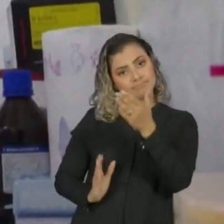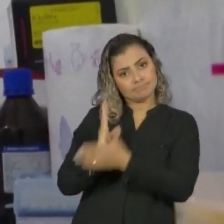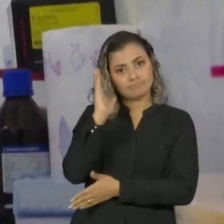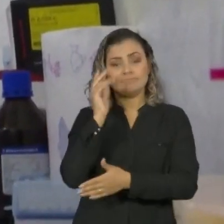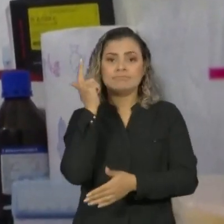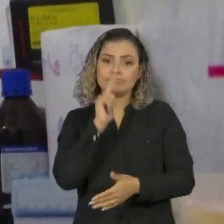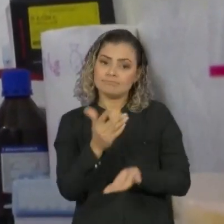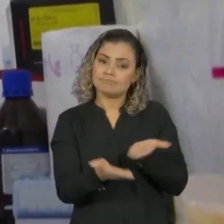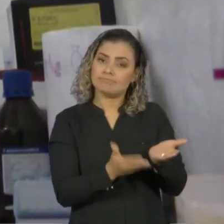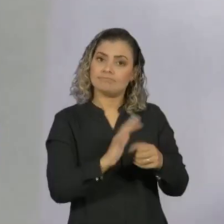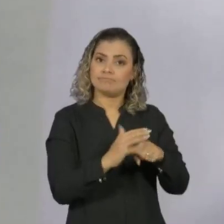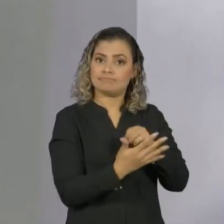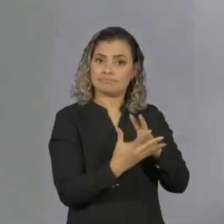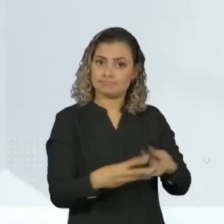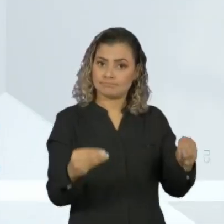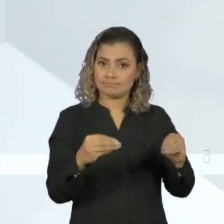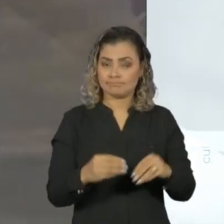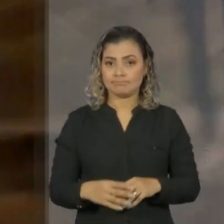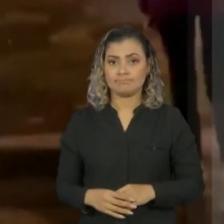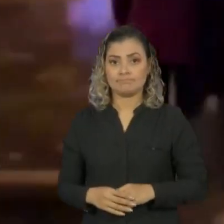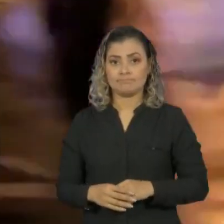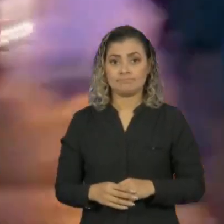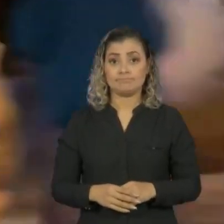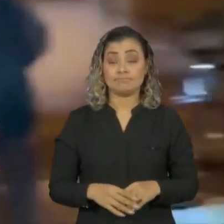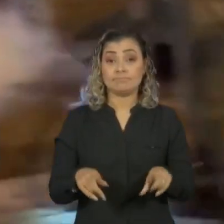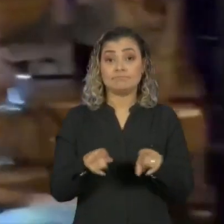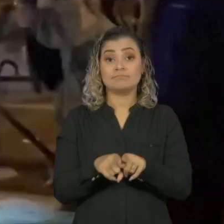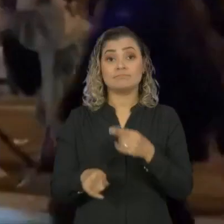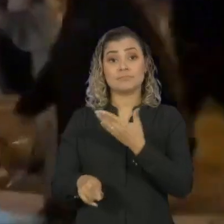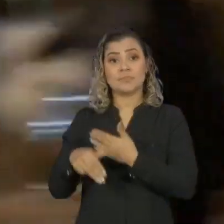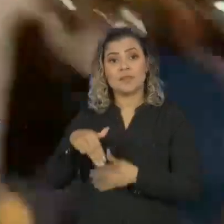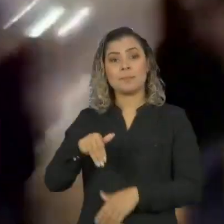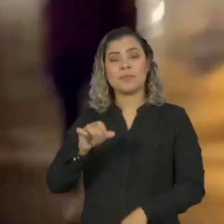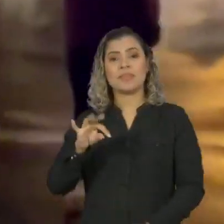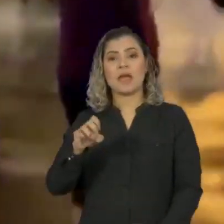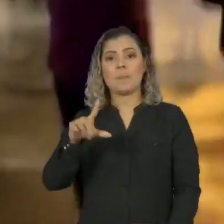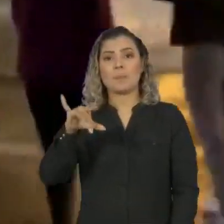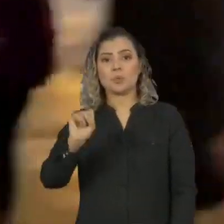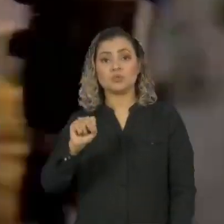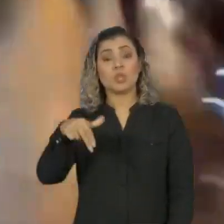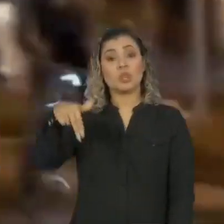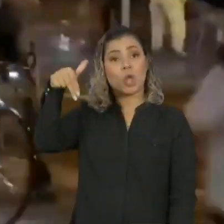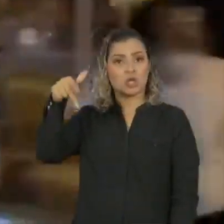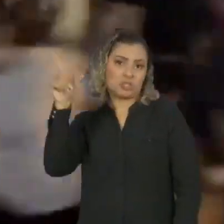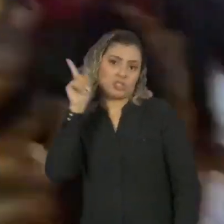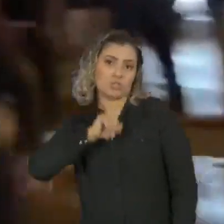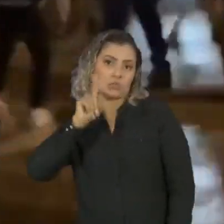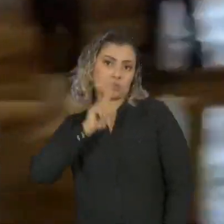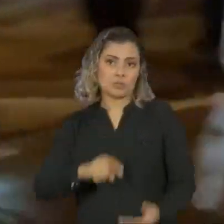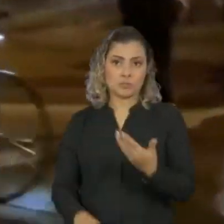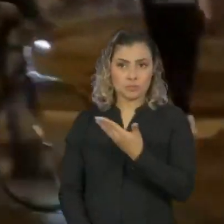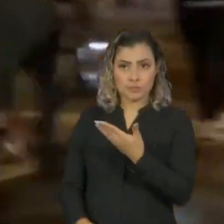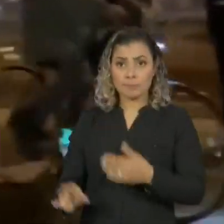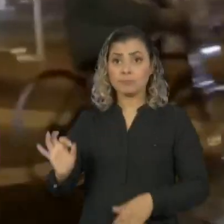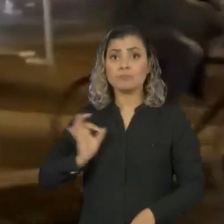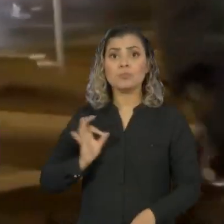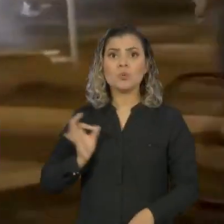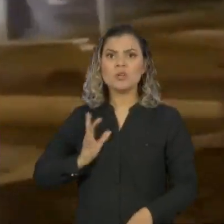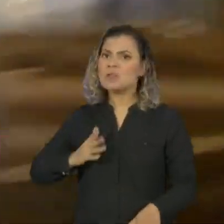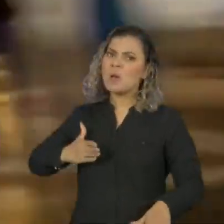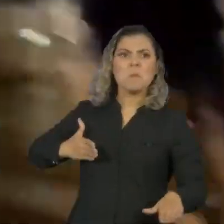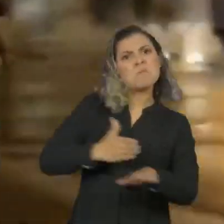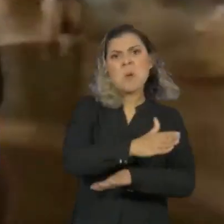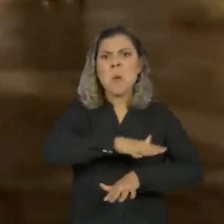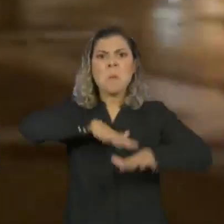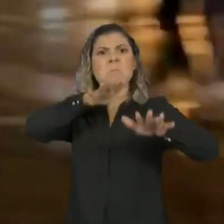tratar a Covid-19. Em Minneapolis, no norte dos Estados Unidos, a polícia entrou em choque